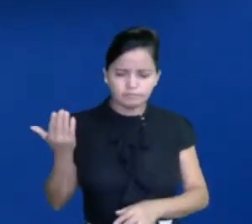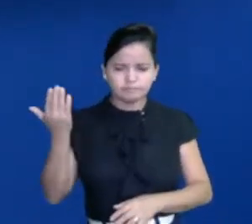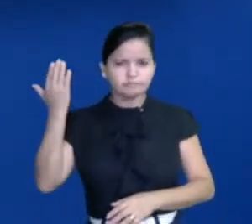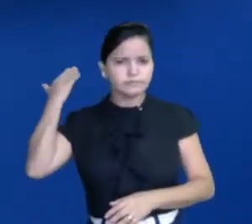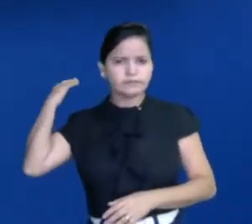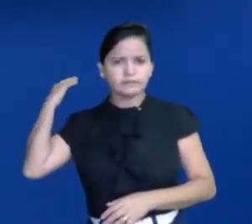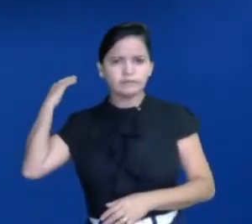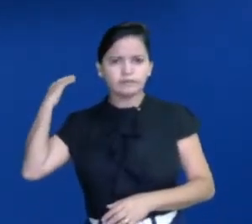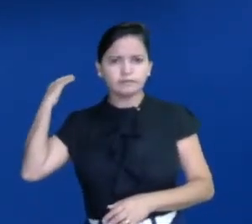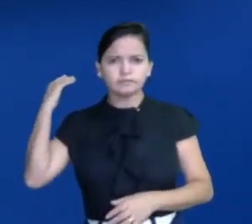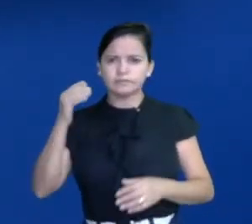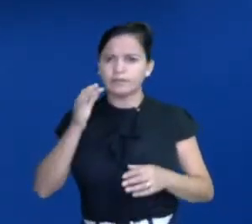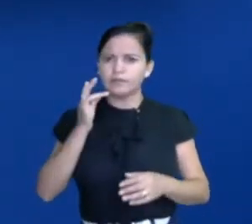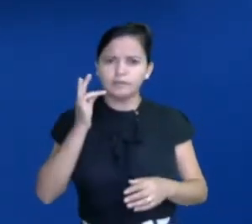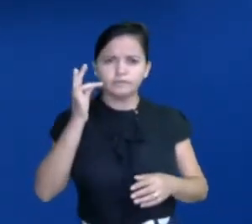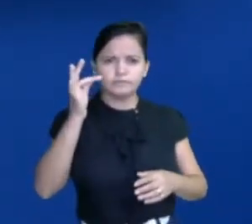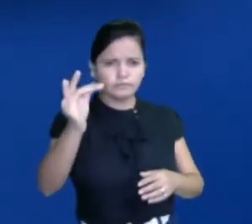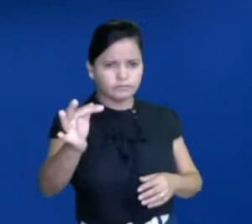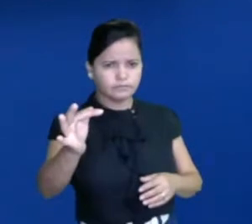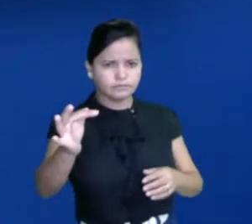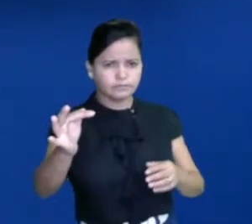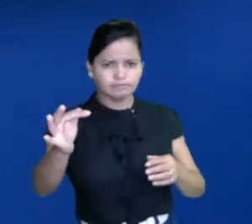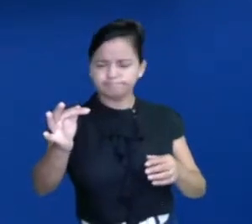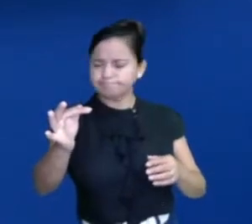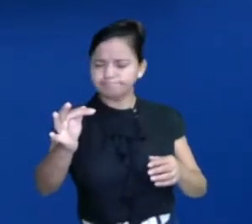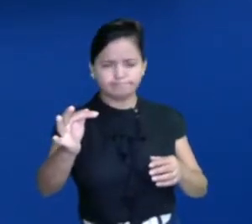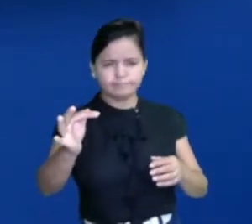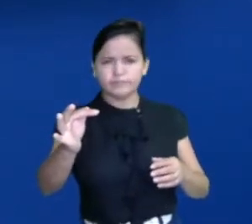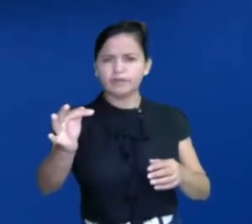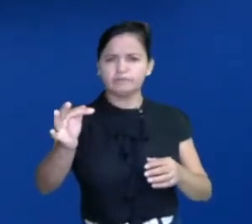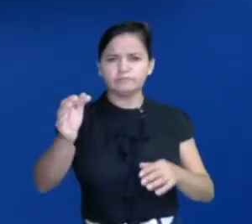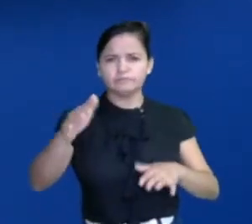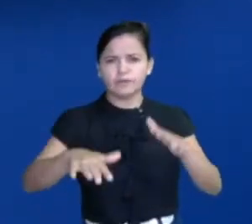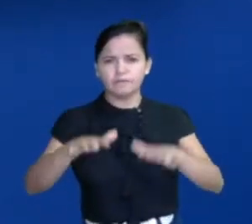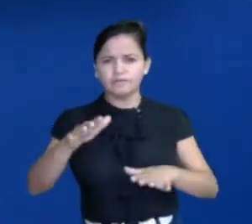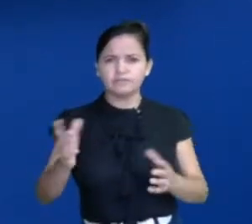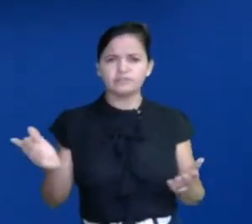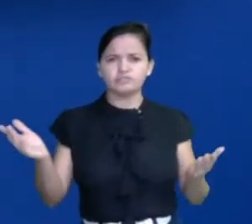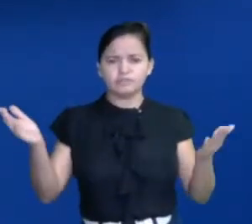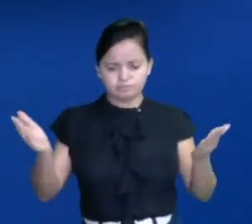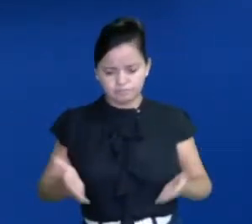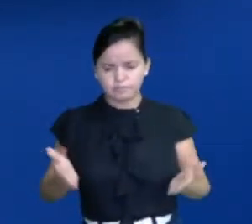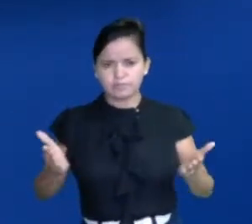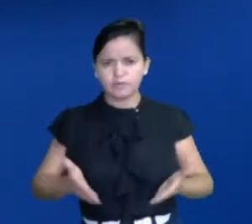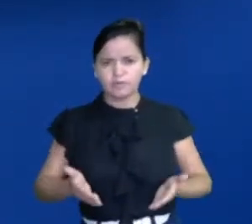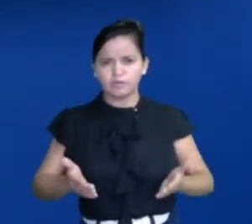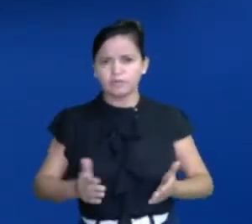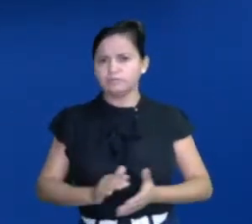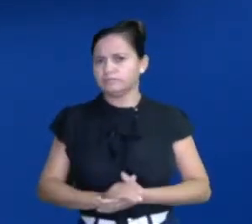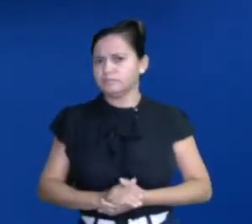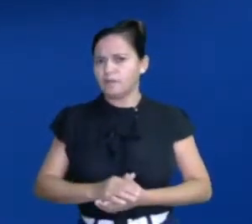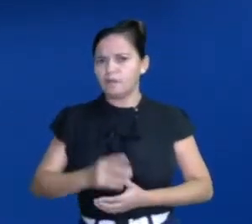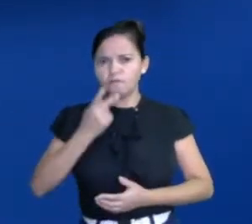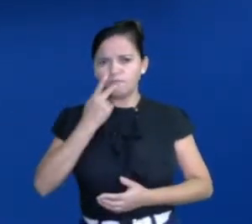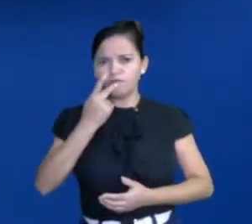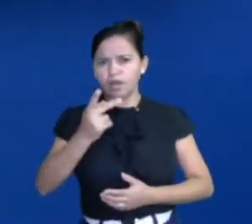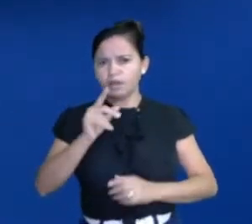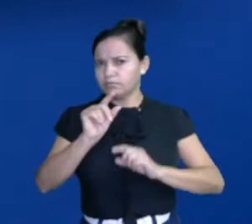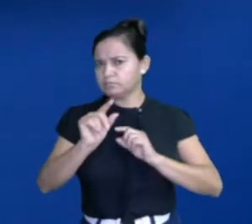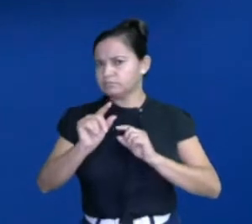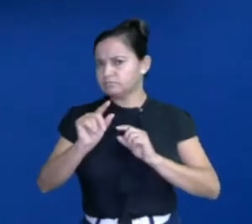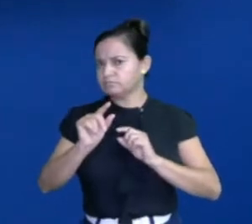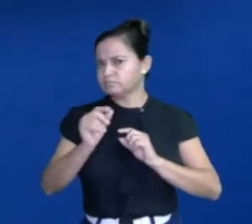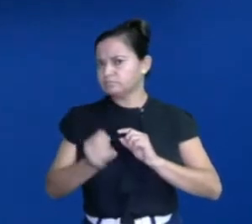futuro não é mais futuro, talvez seja presente. Então, por que eu estou falando isso?